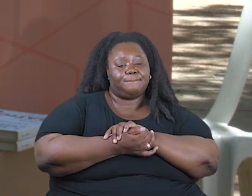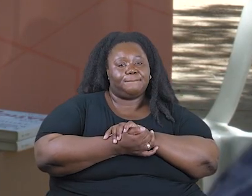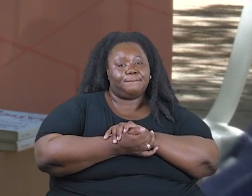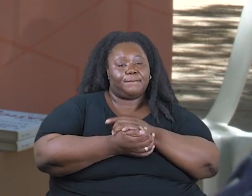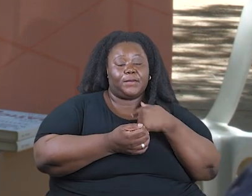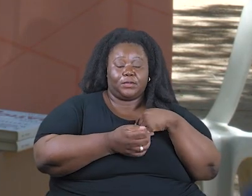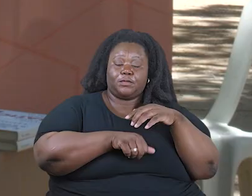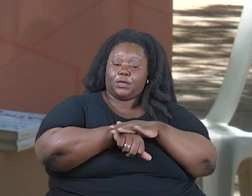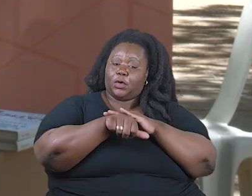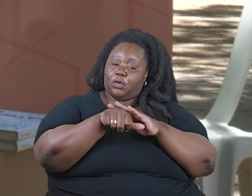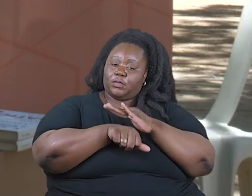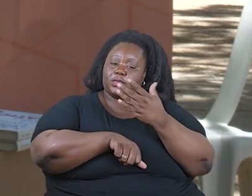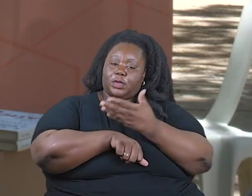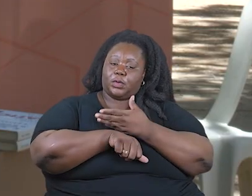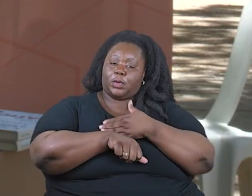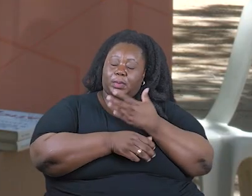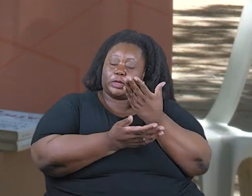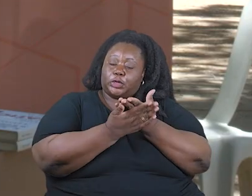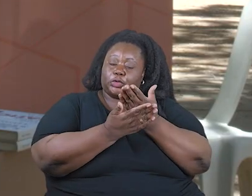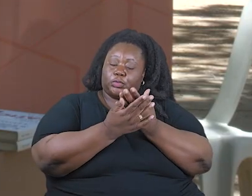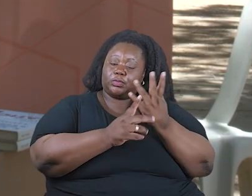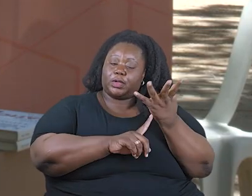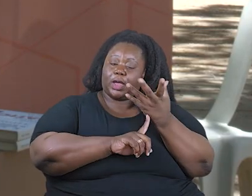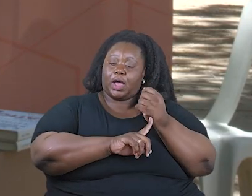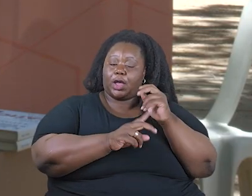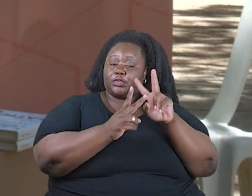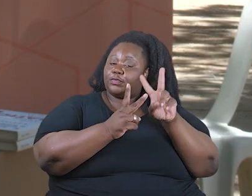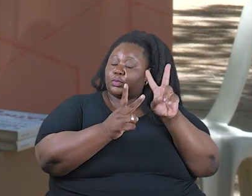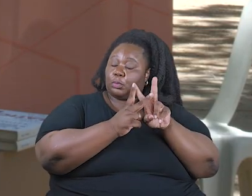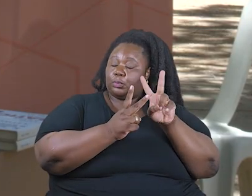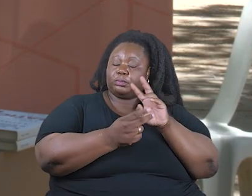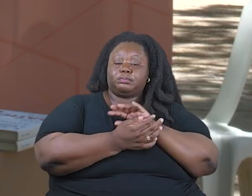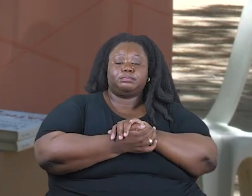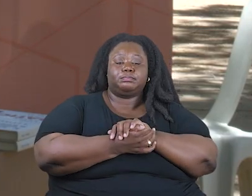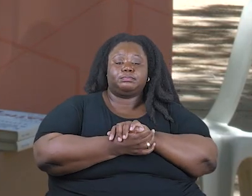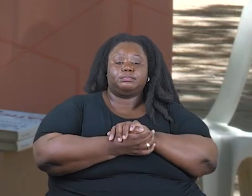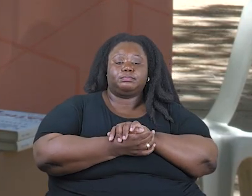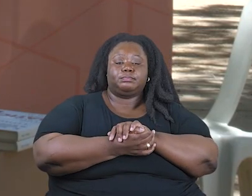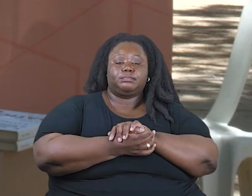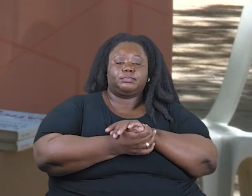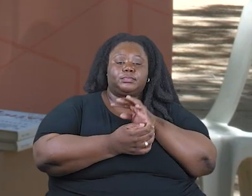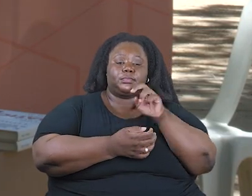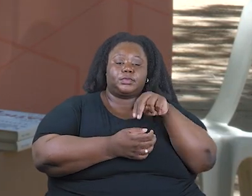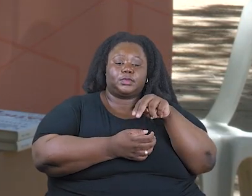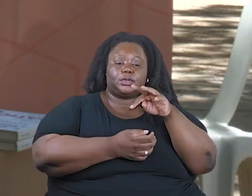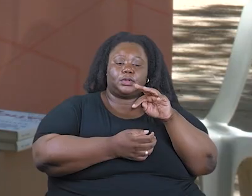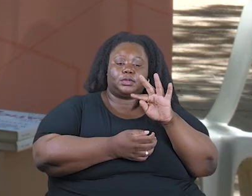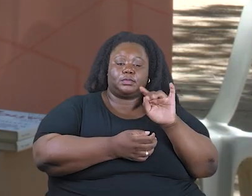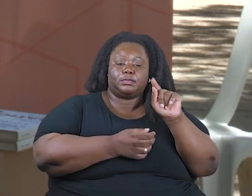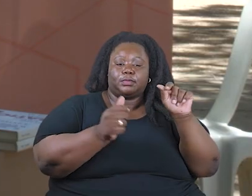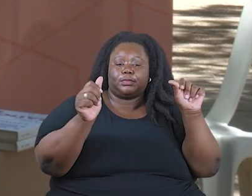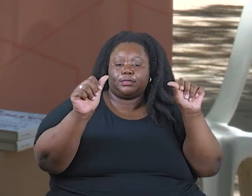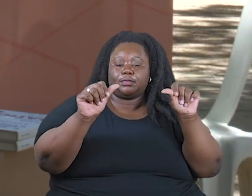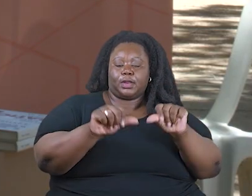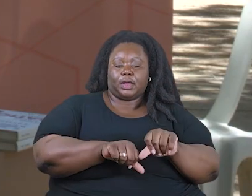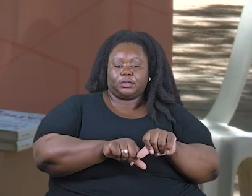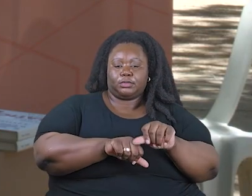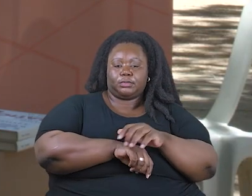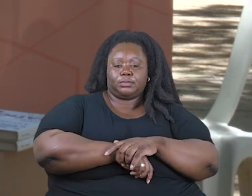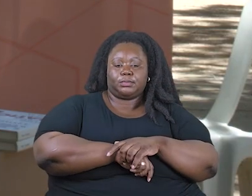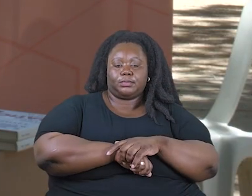Eu estava conversando com um amigo que estuda arte digital e o NFT foi um grande fracasso,